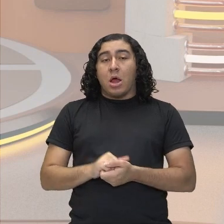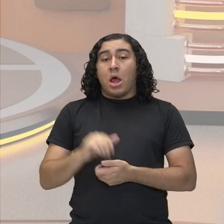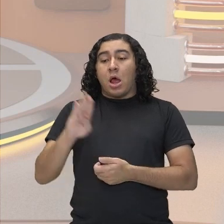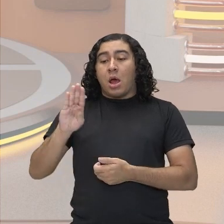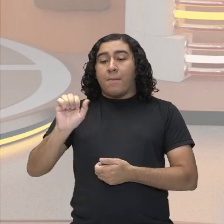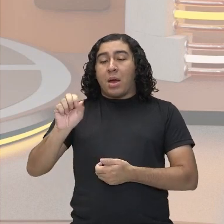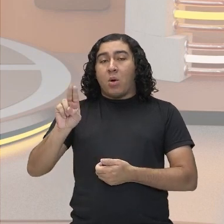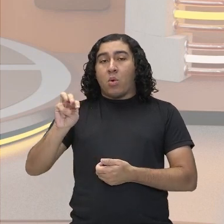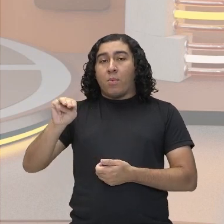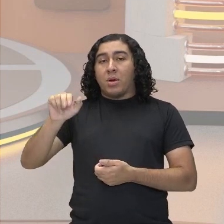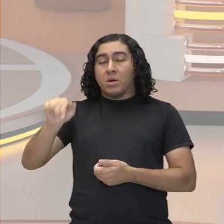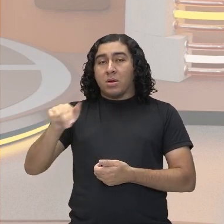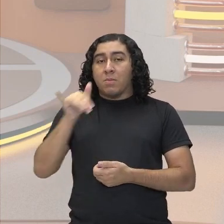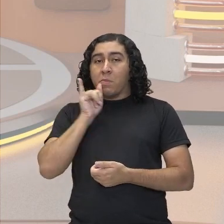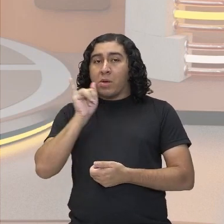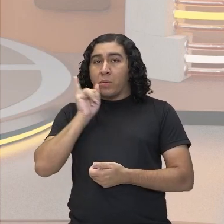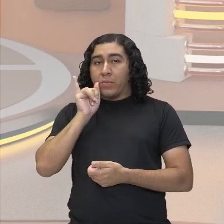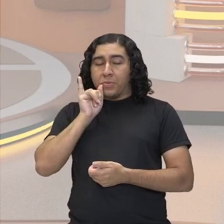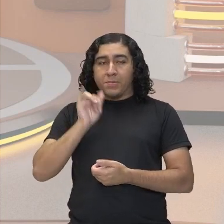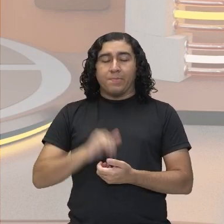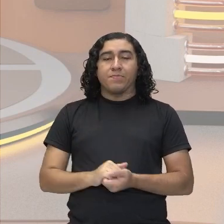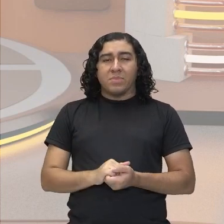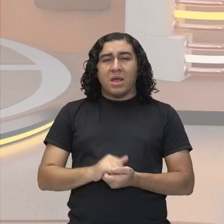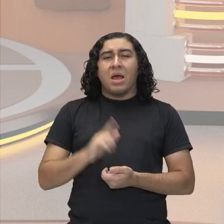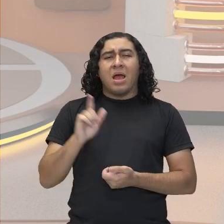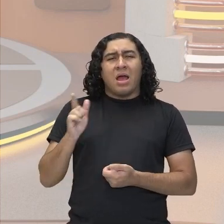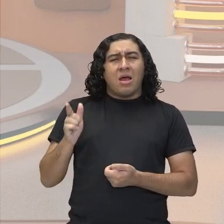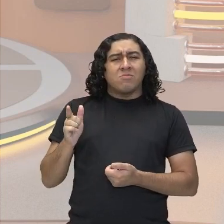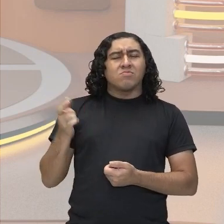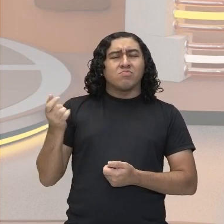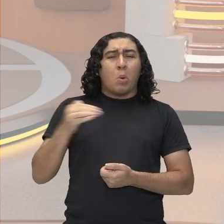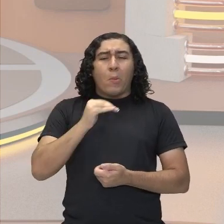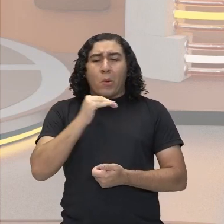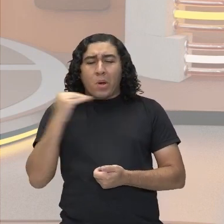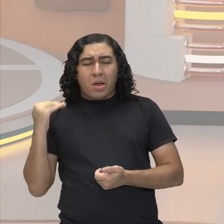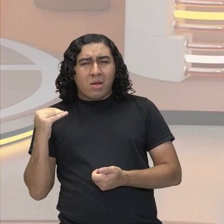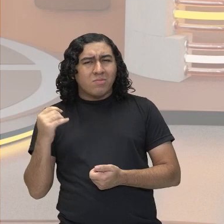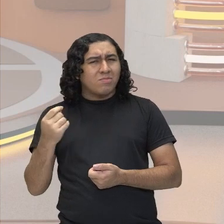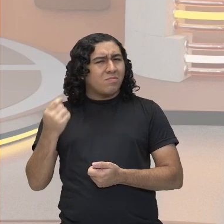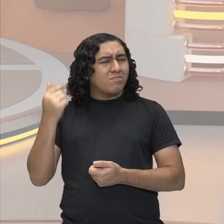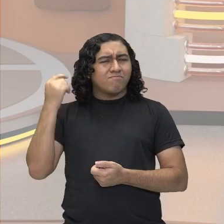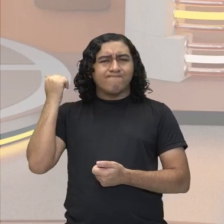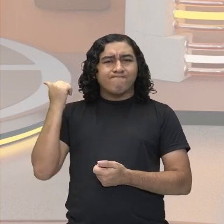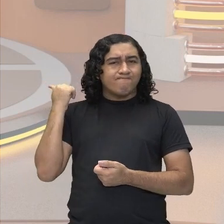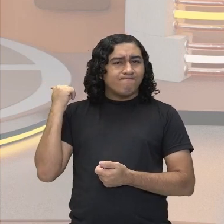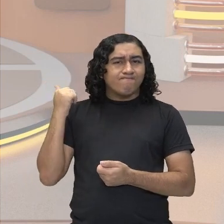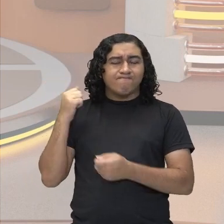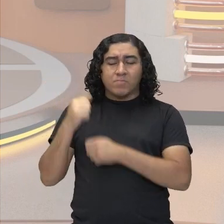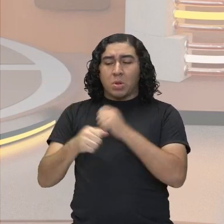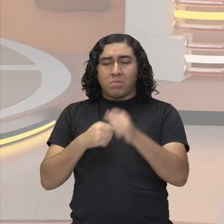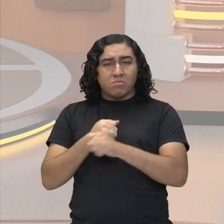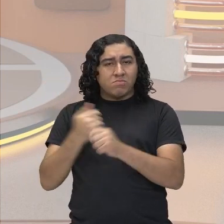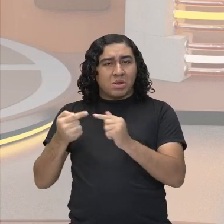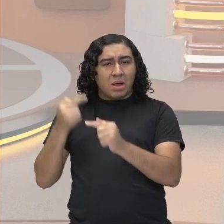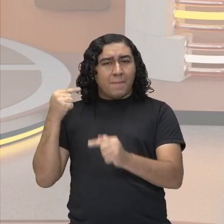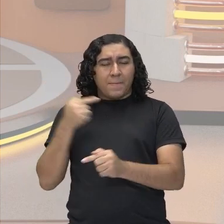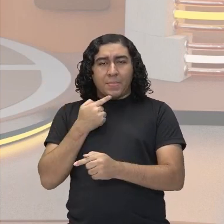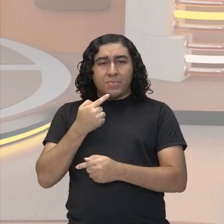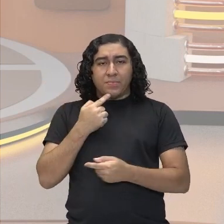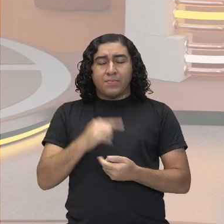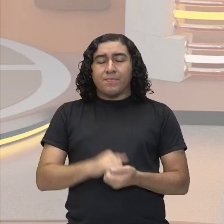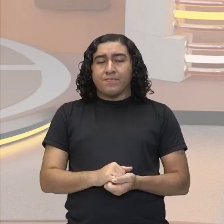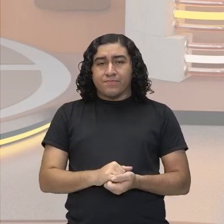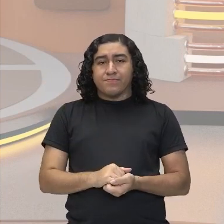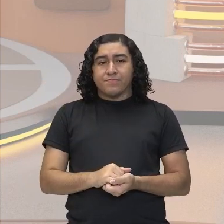né, contemporâneo nosso aí, tá? Morreu há pouco tempo atrás aí, e Bauman, ele traz